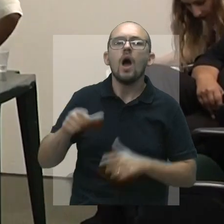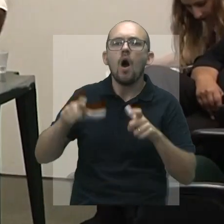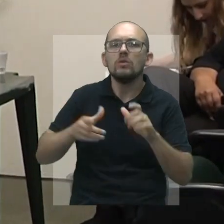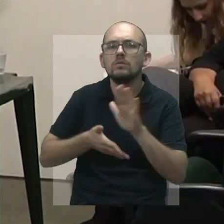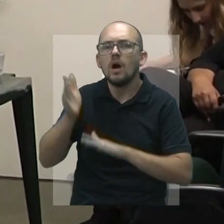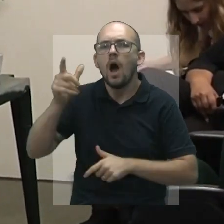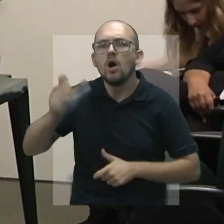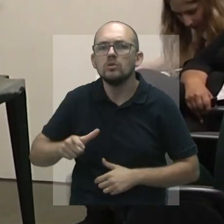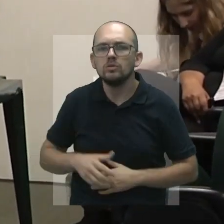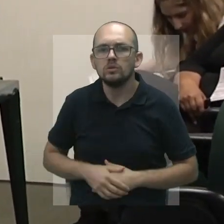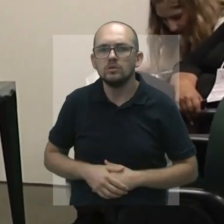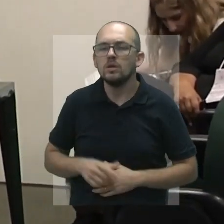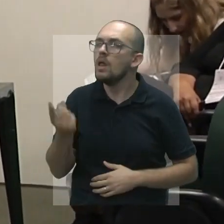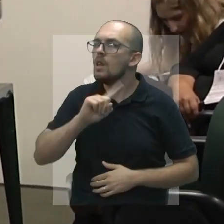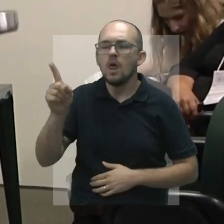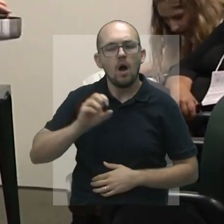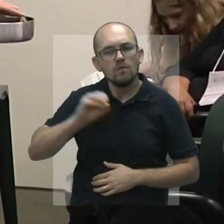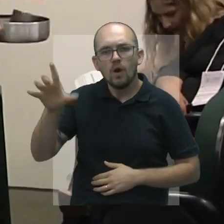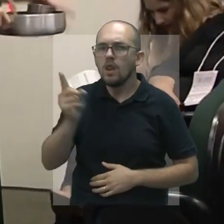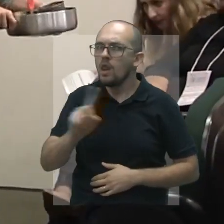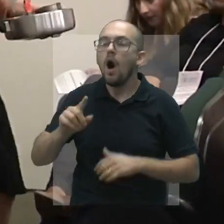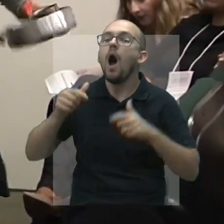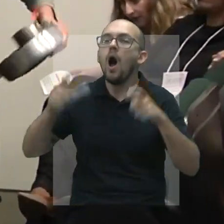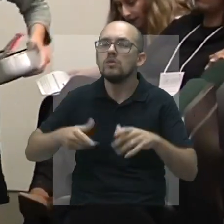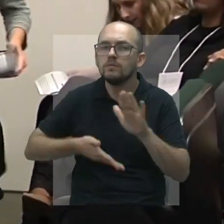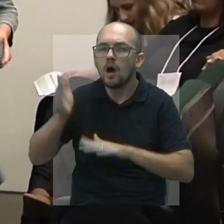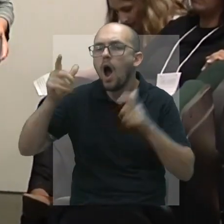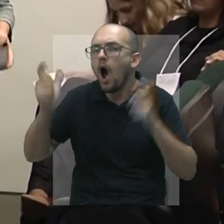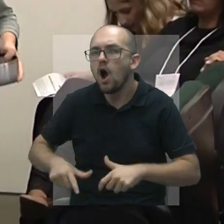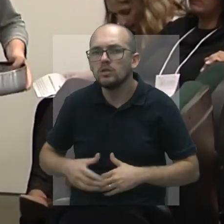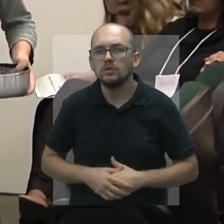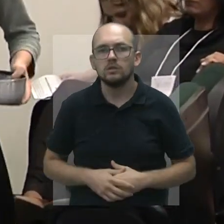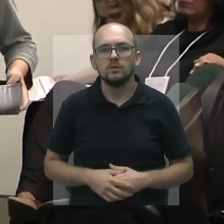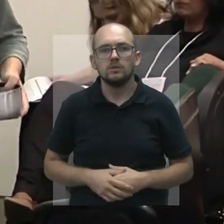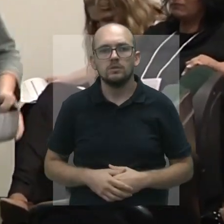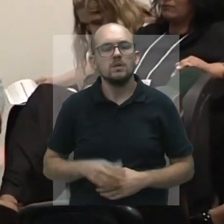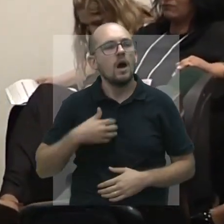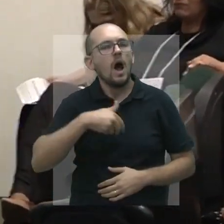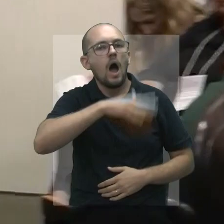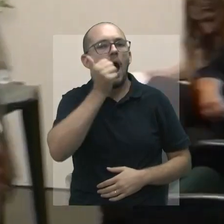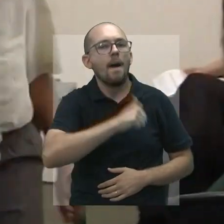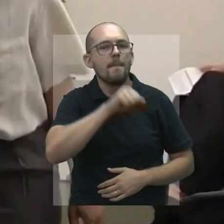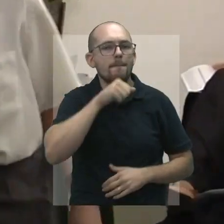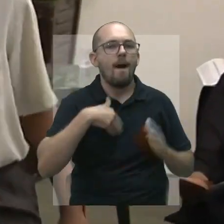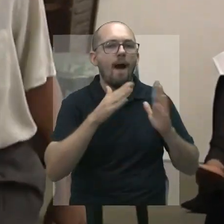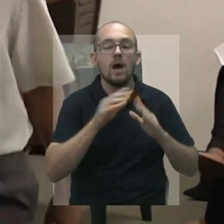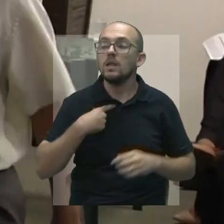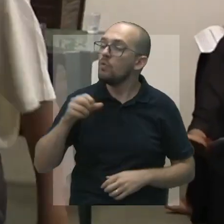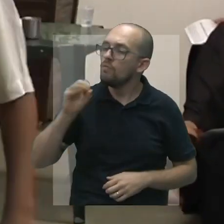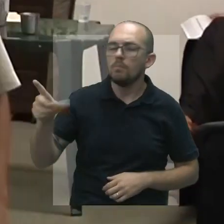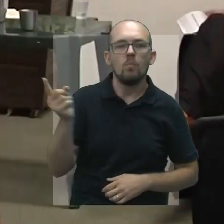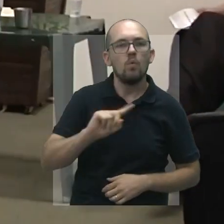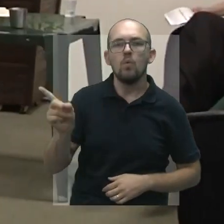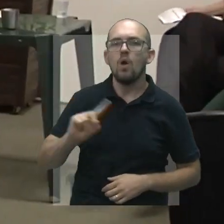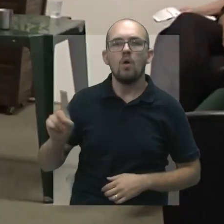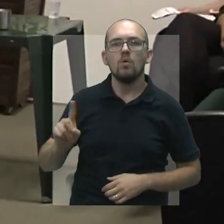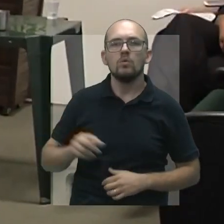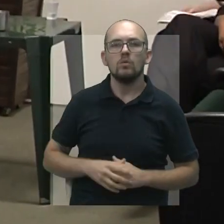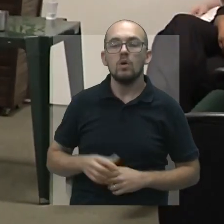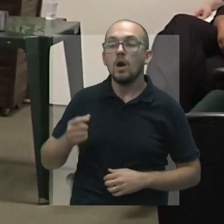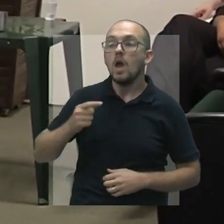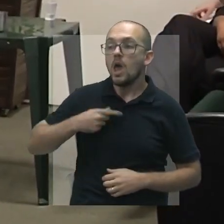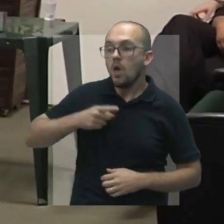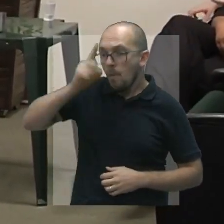vai? Pra onde você vai? Essa é a minha mãe. Daqui você não sai.